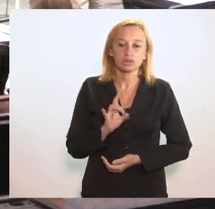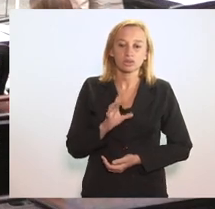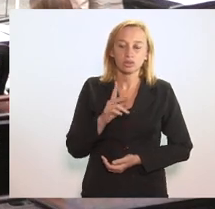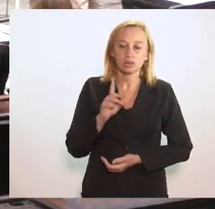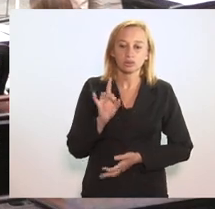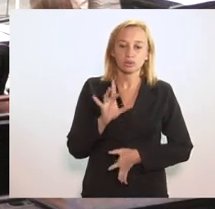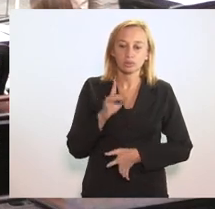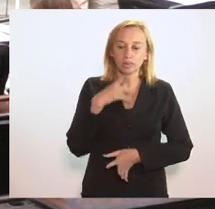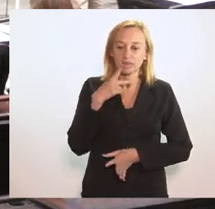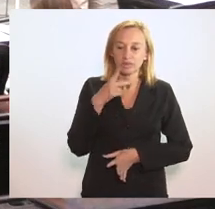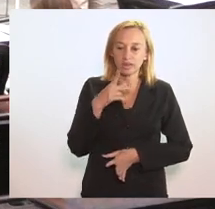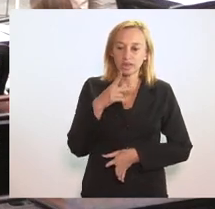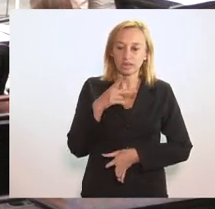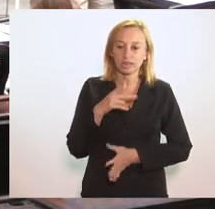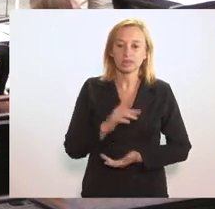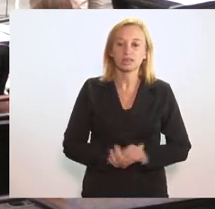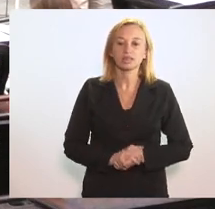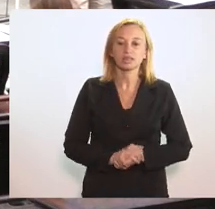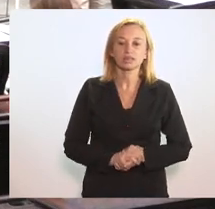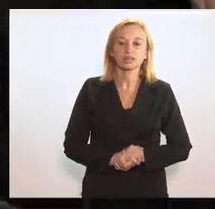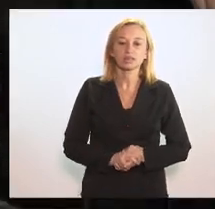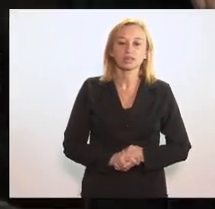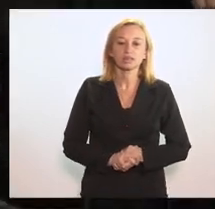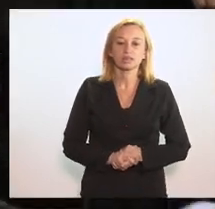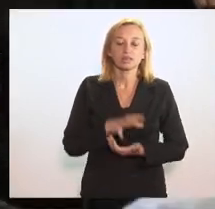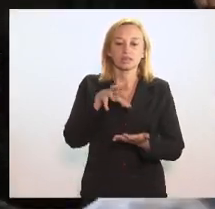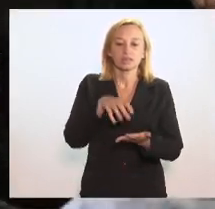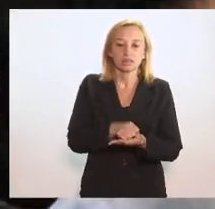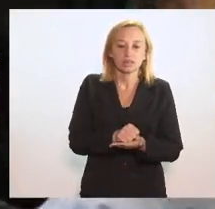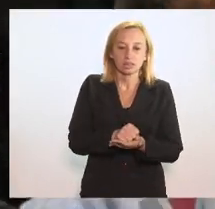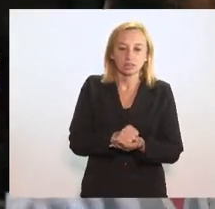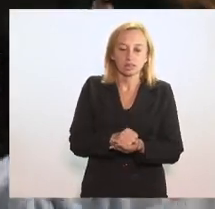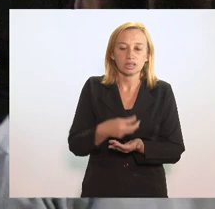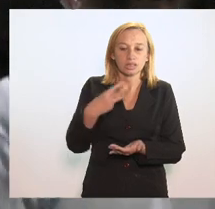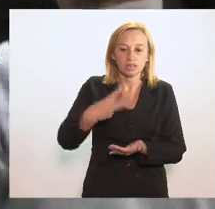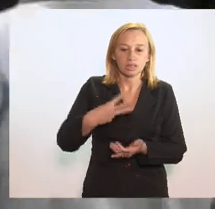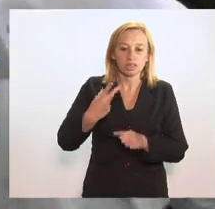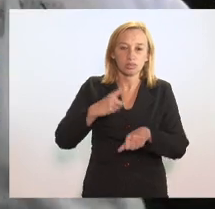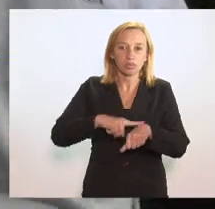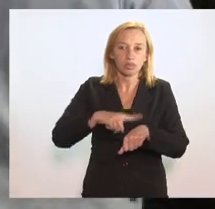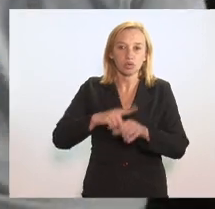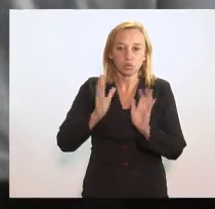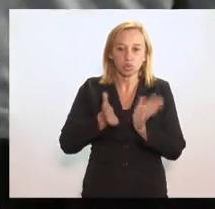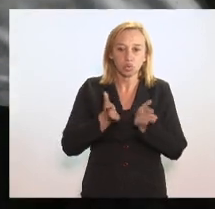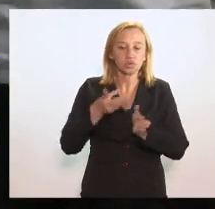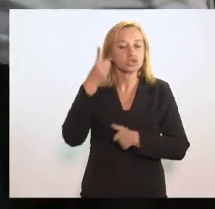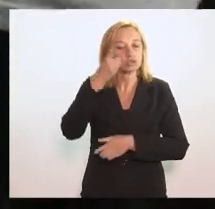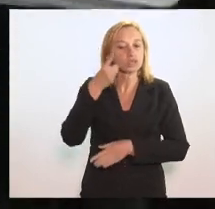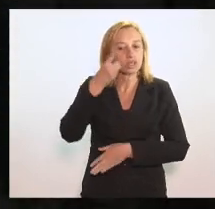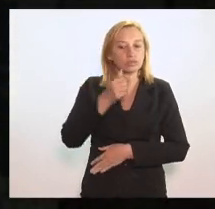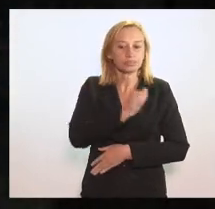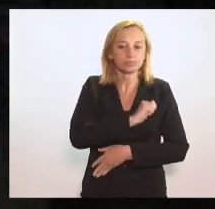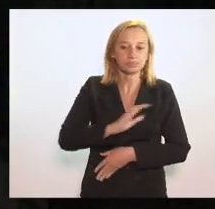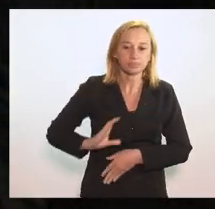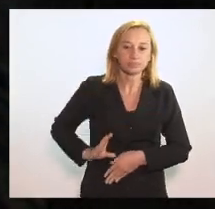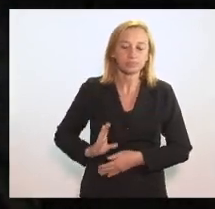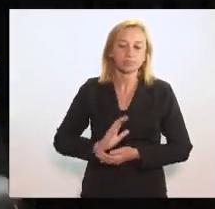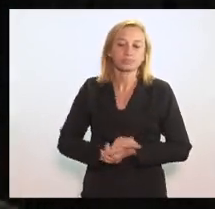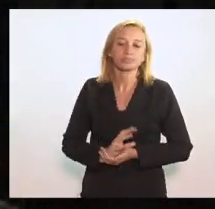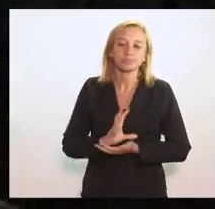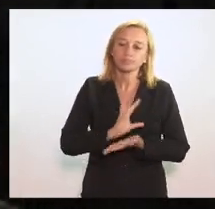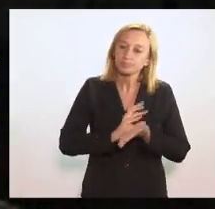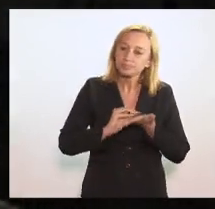era eu, presidente. Apenas registrar esta terceira etapa hoje, deputado André Ciliano, desta